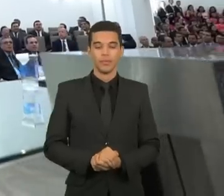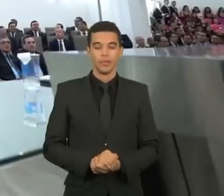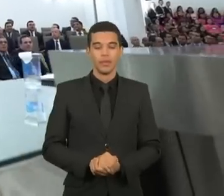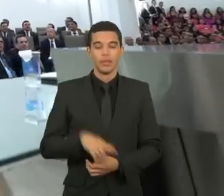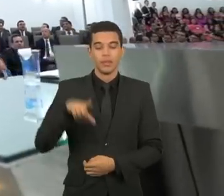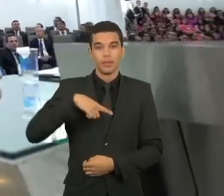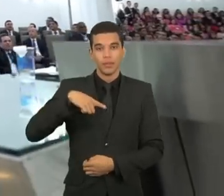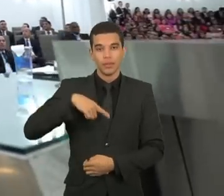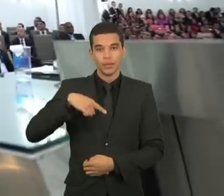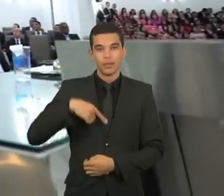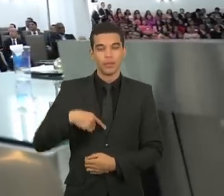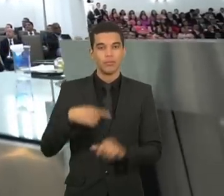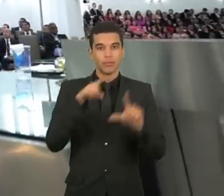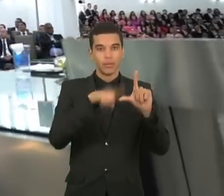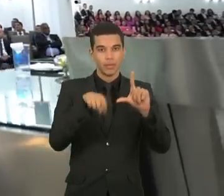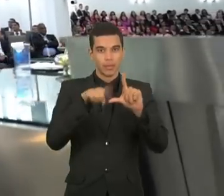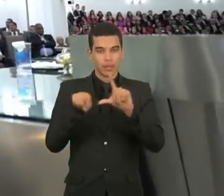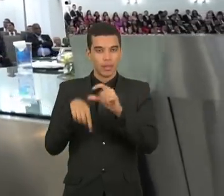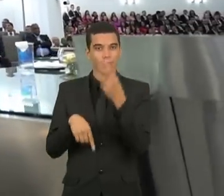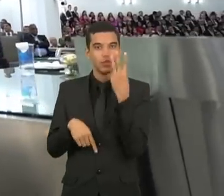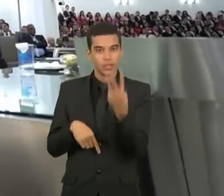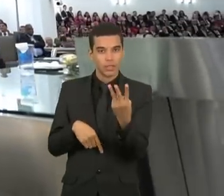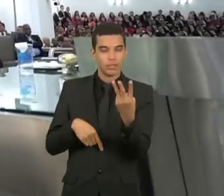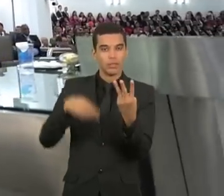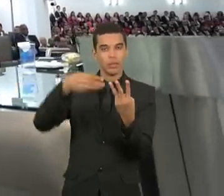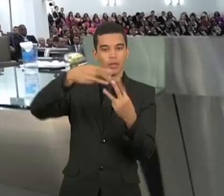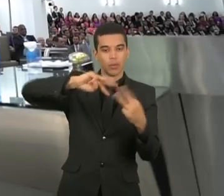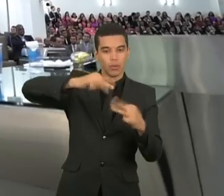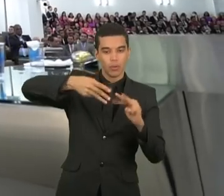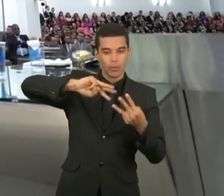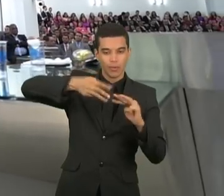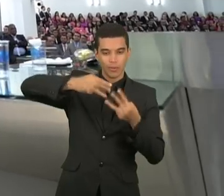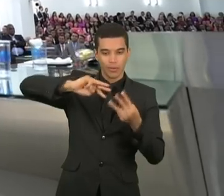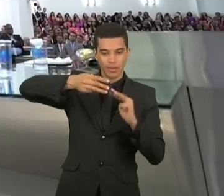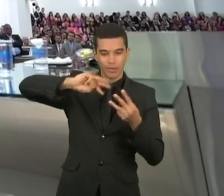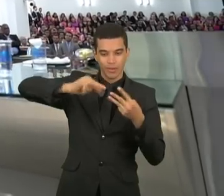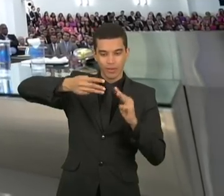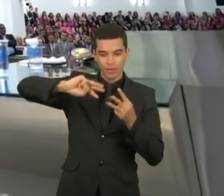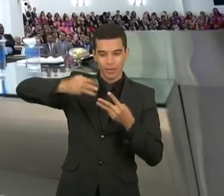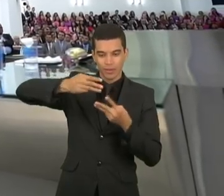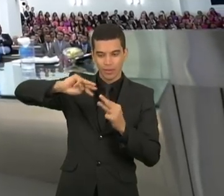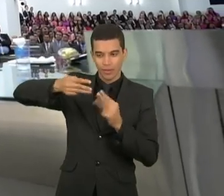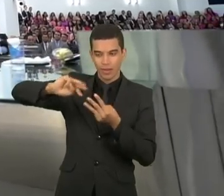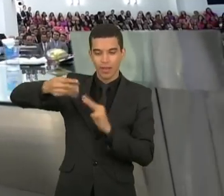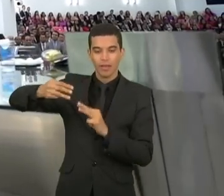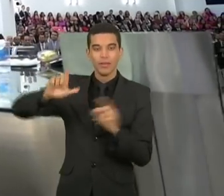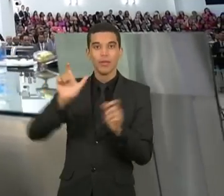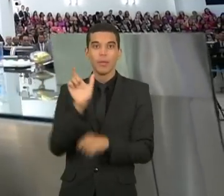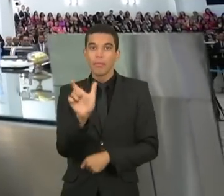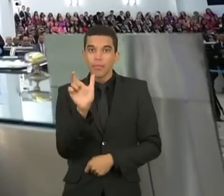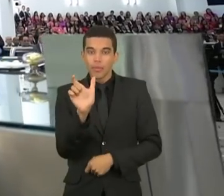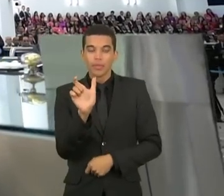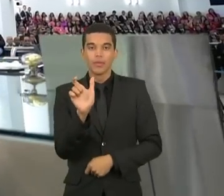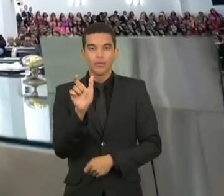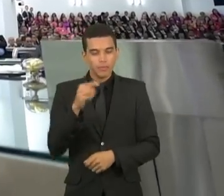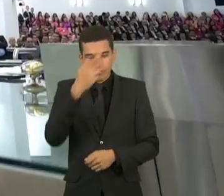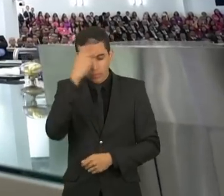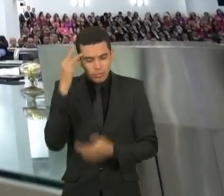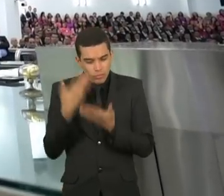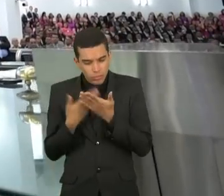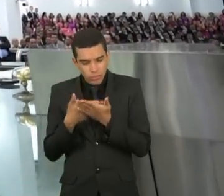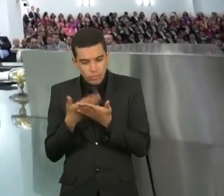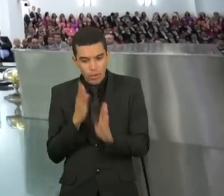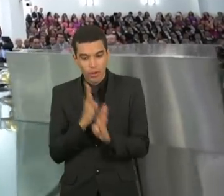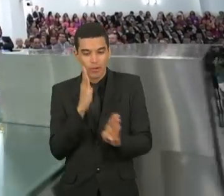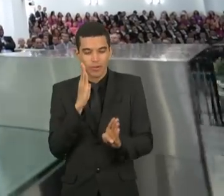letras forma uma palavra que o cientista tem que decifrar. Ah, quantas letras? Três. O código só